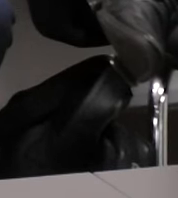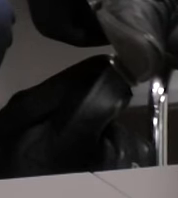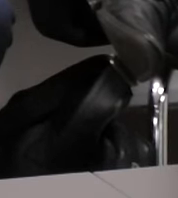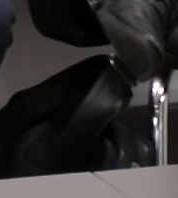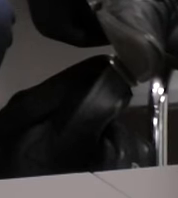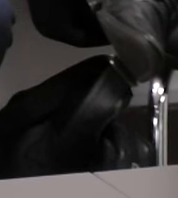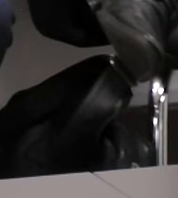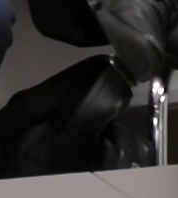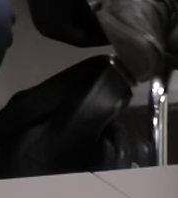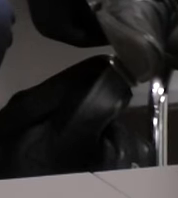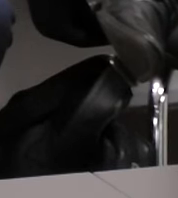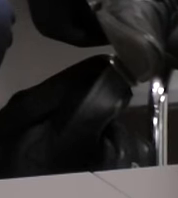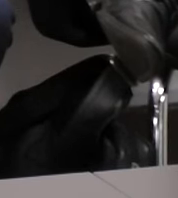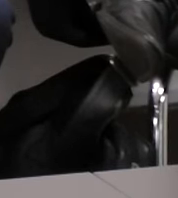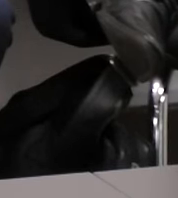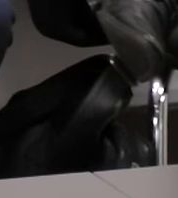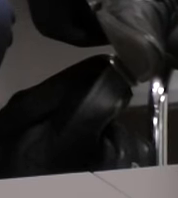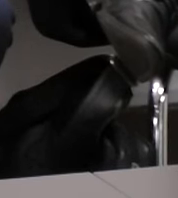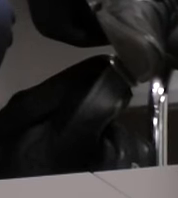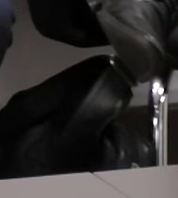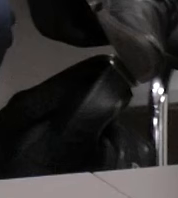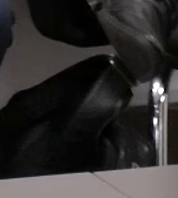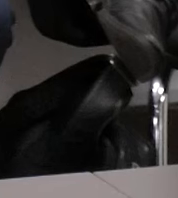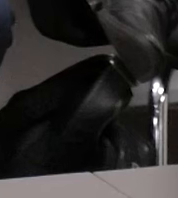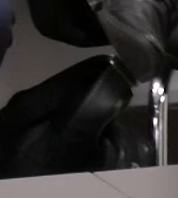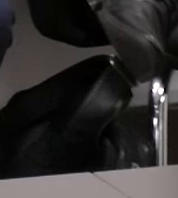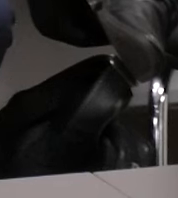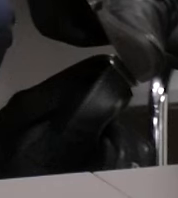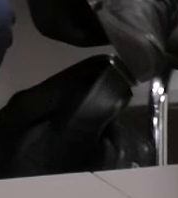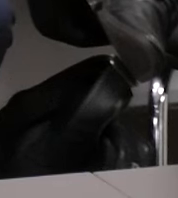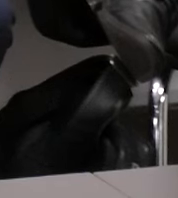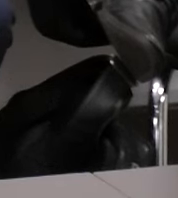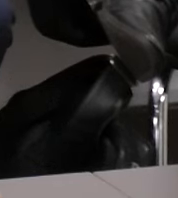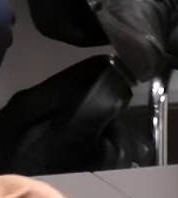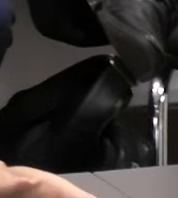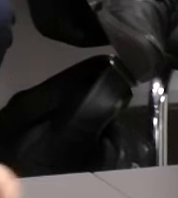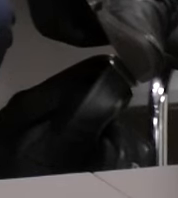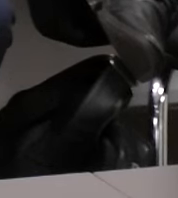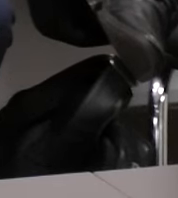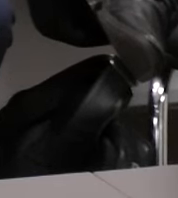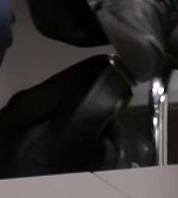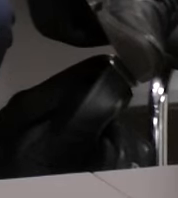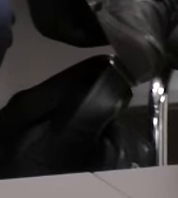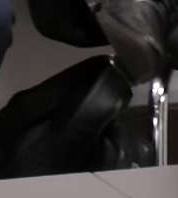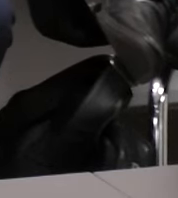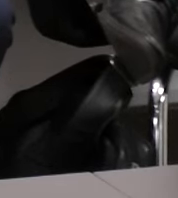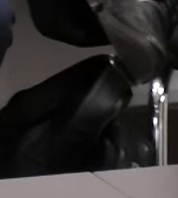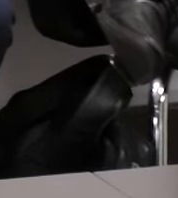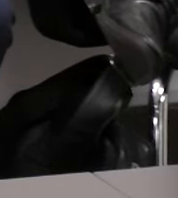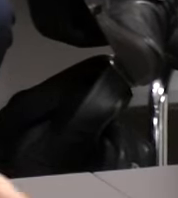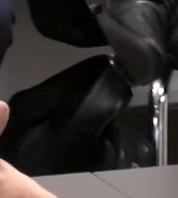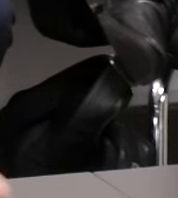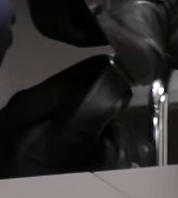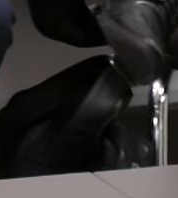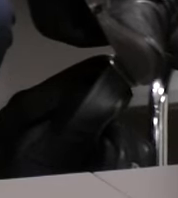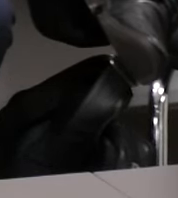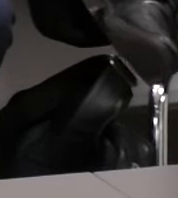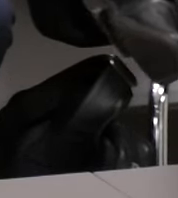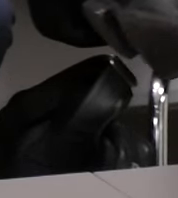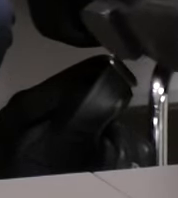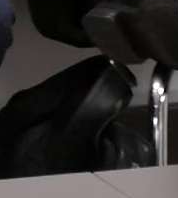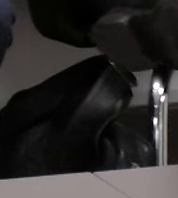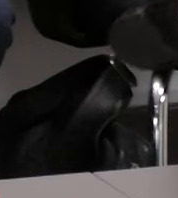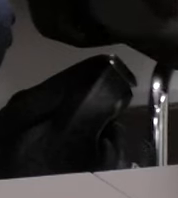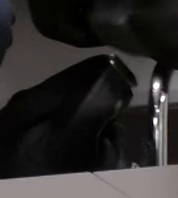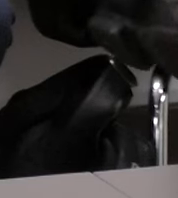no momento eu vou tentar aqui recobrar a minha a minha memória mas é importante que isso aí seja levado adiante realmente eu eu tenho